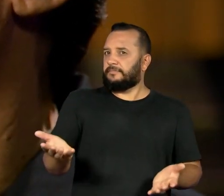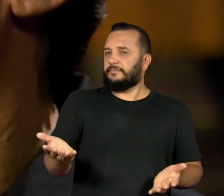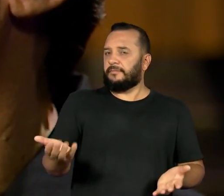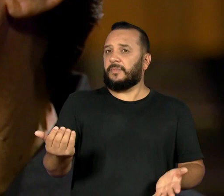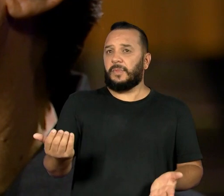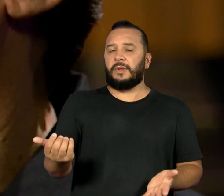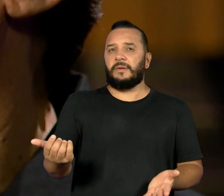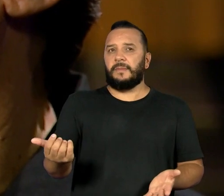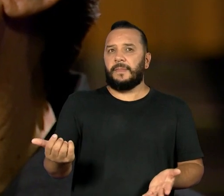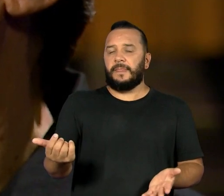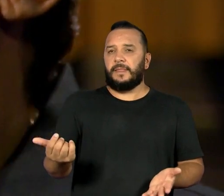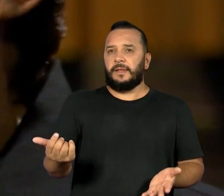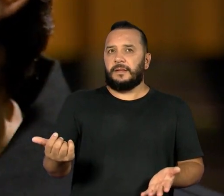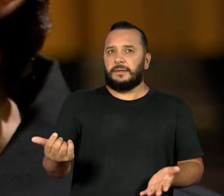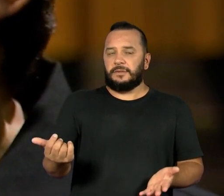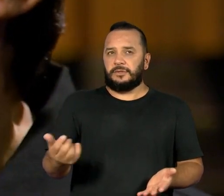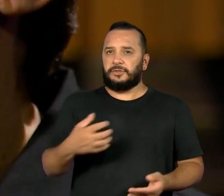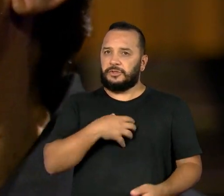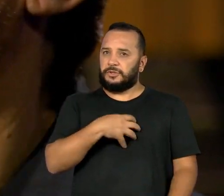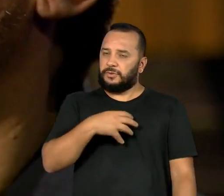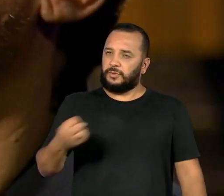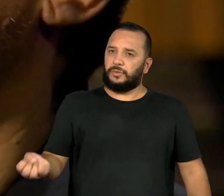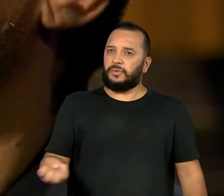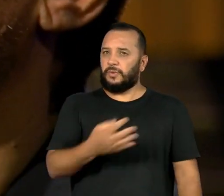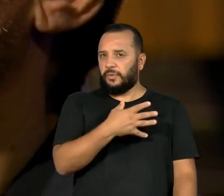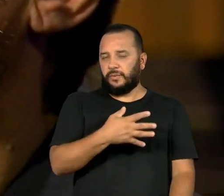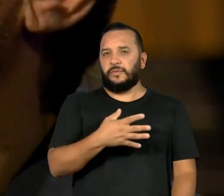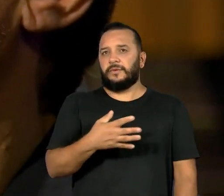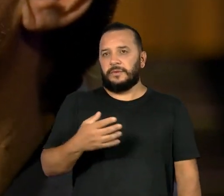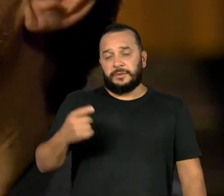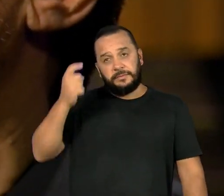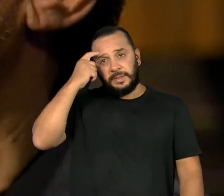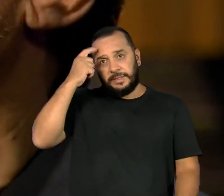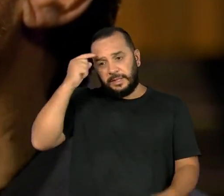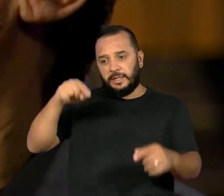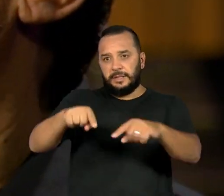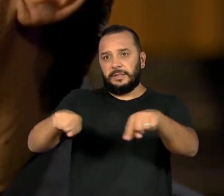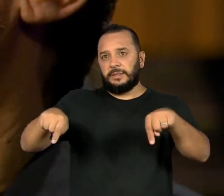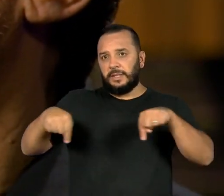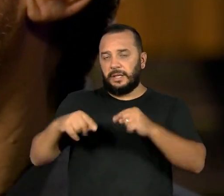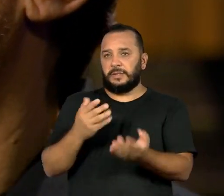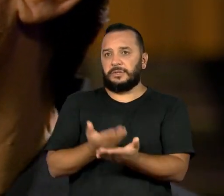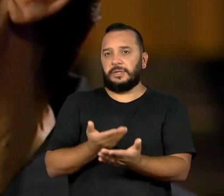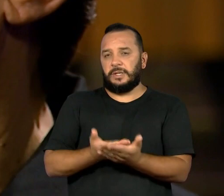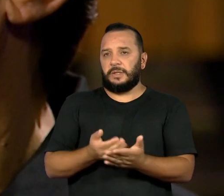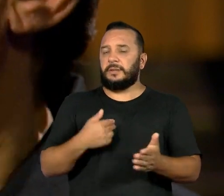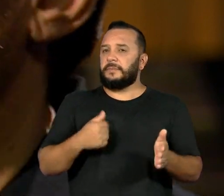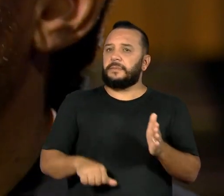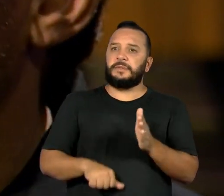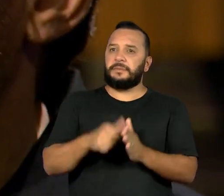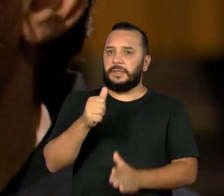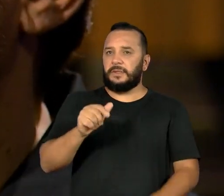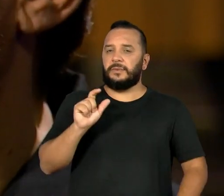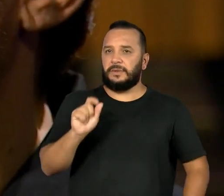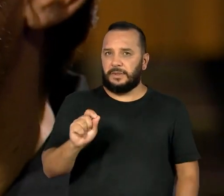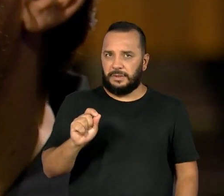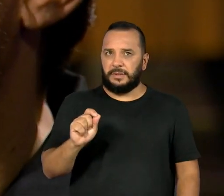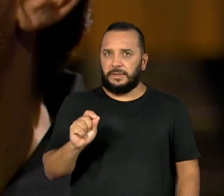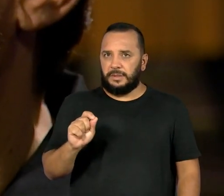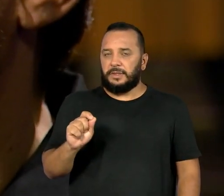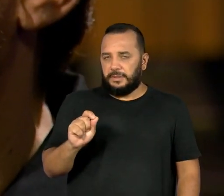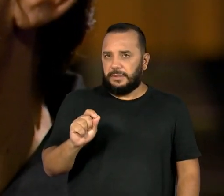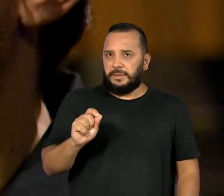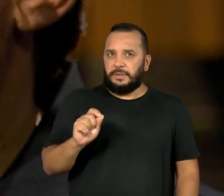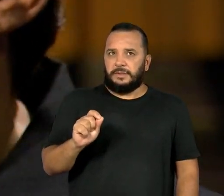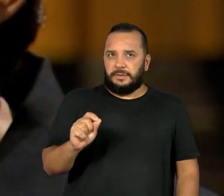dizer, esse novo jeito de pensar a sala de aula. Primeiro, porque a gente traz para dentro quem até